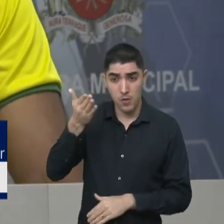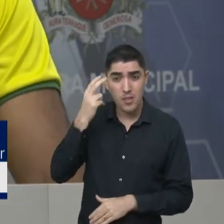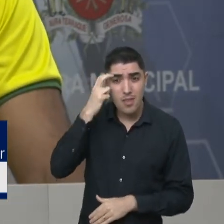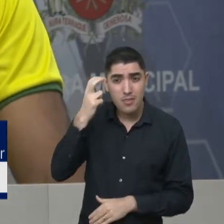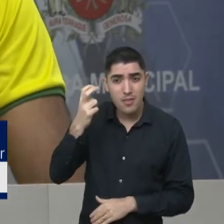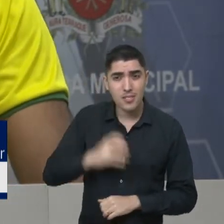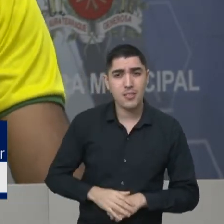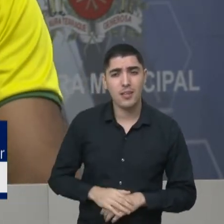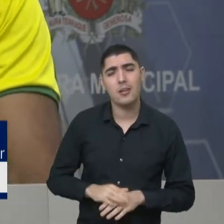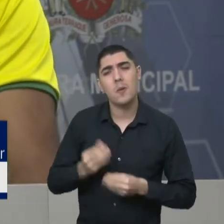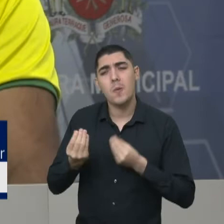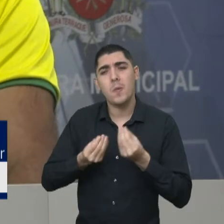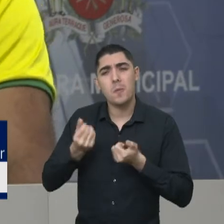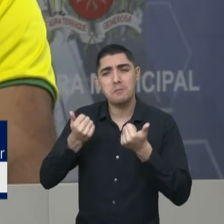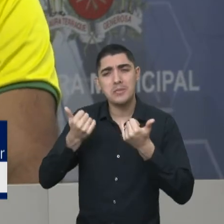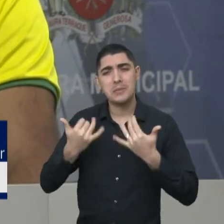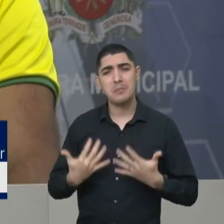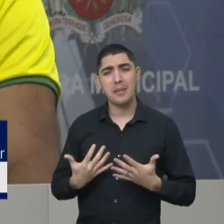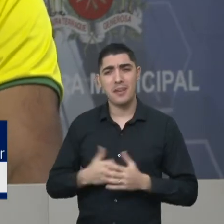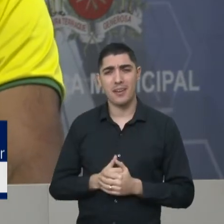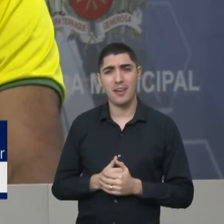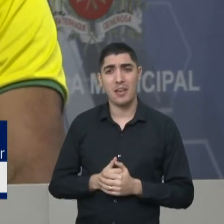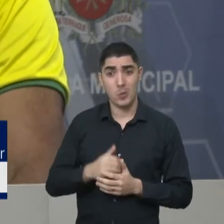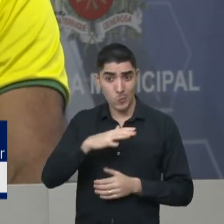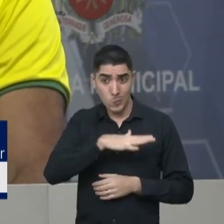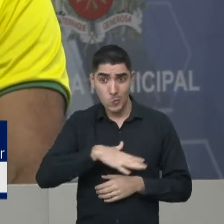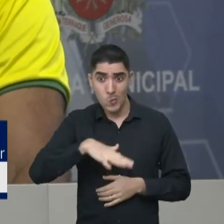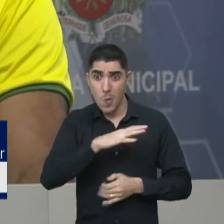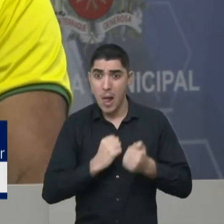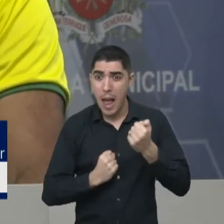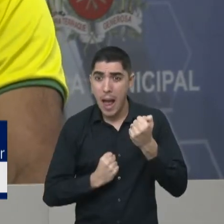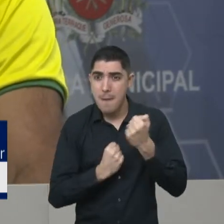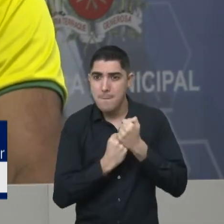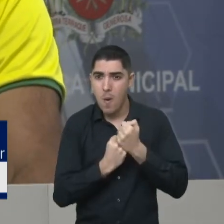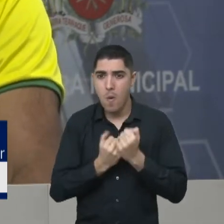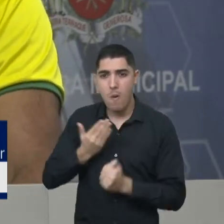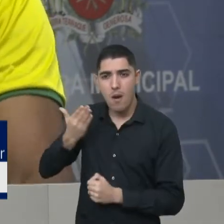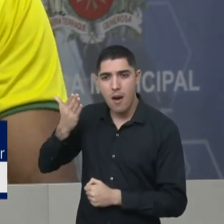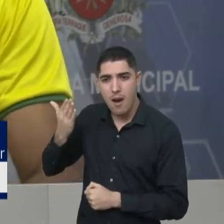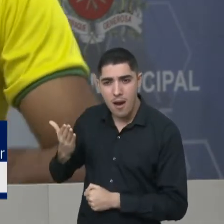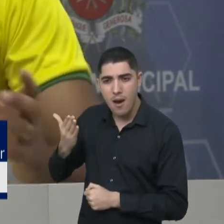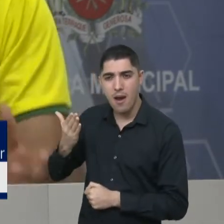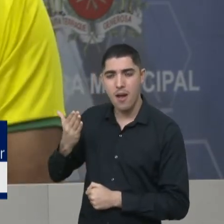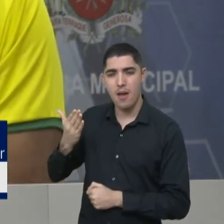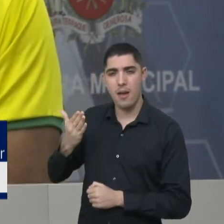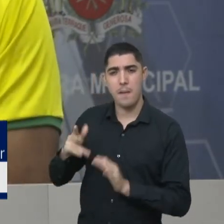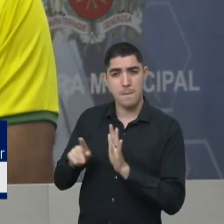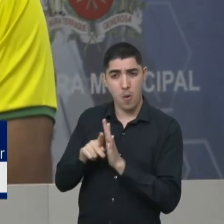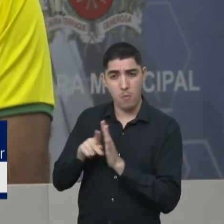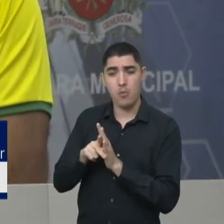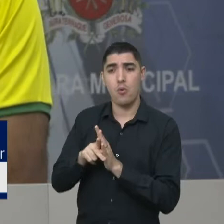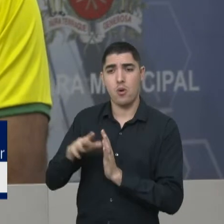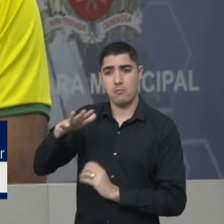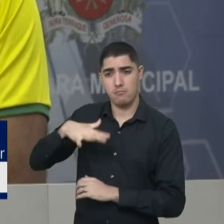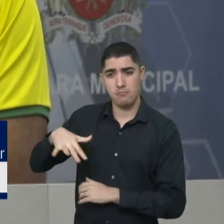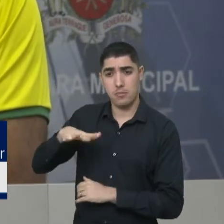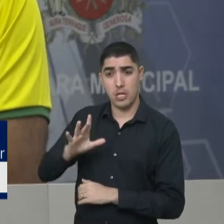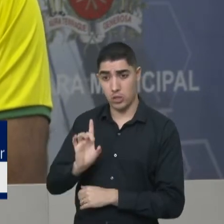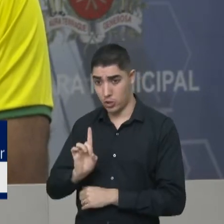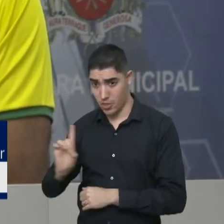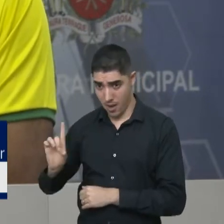explica esse rio de votos depositado na bancada da